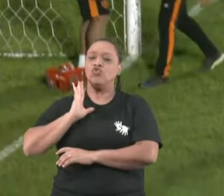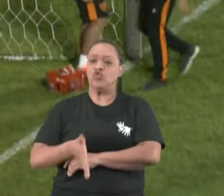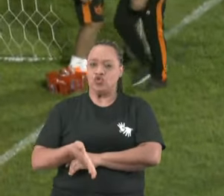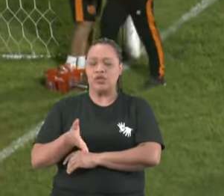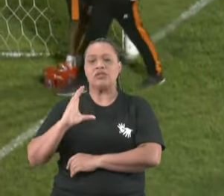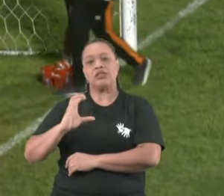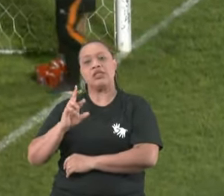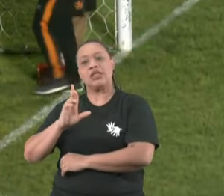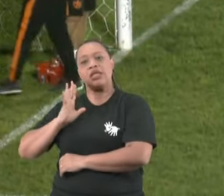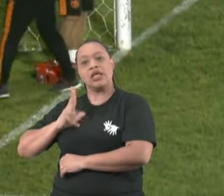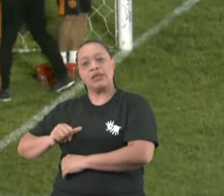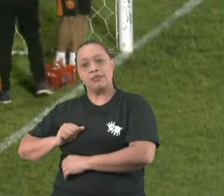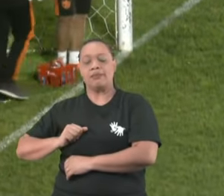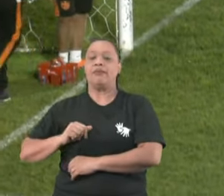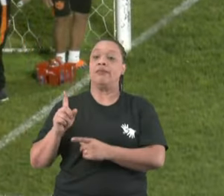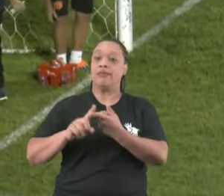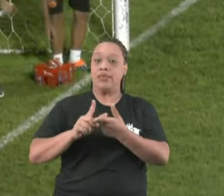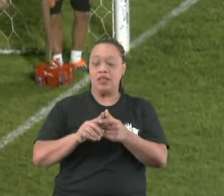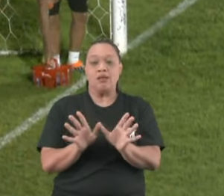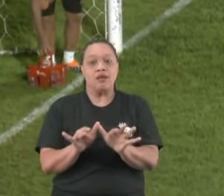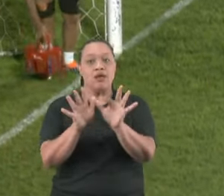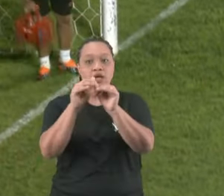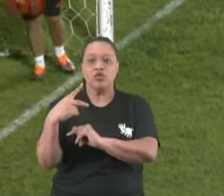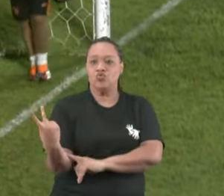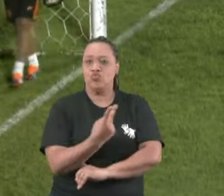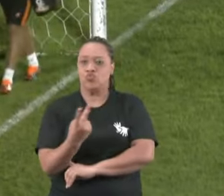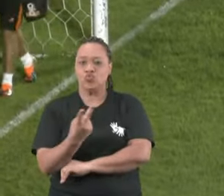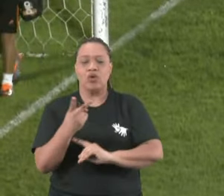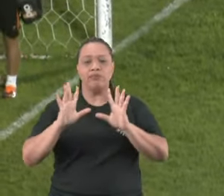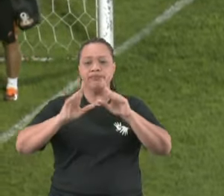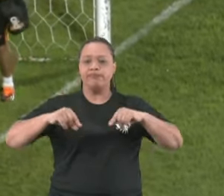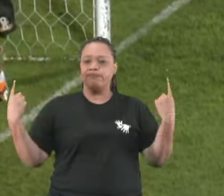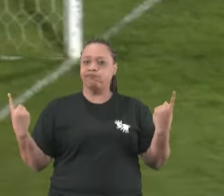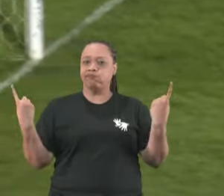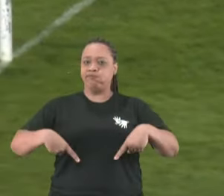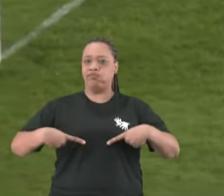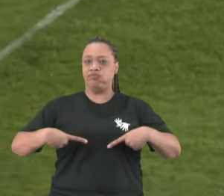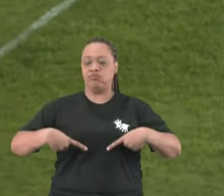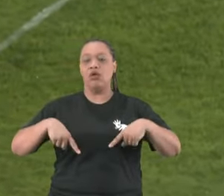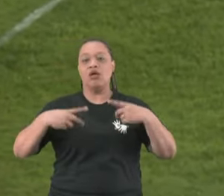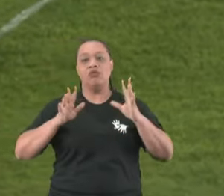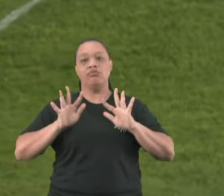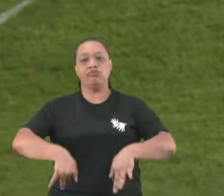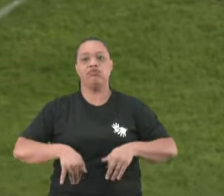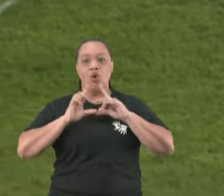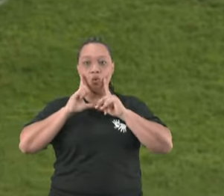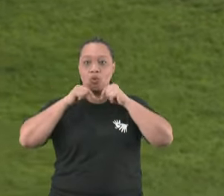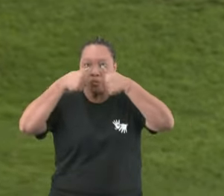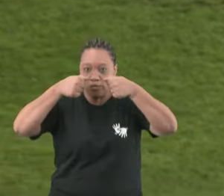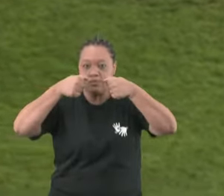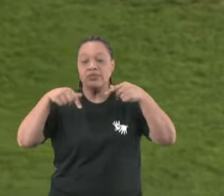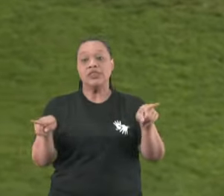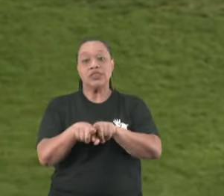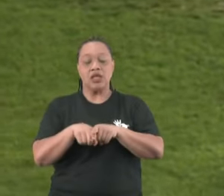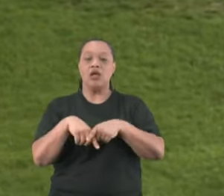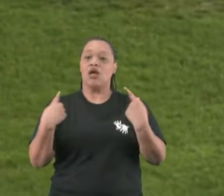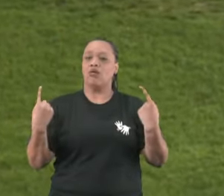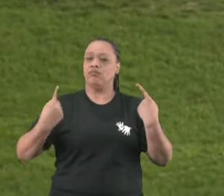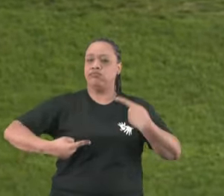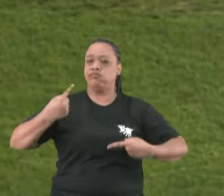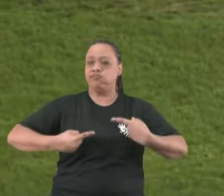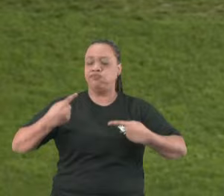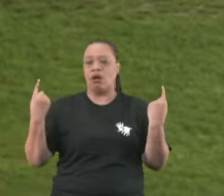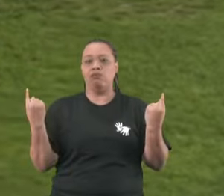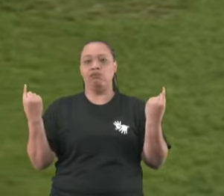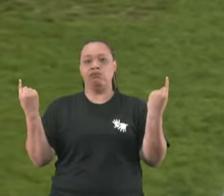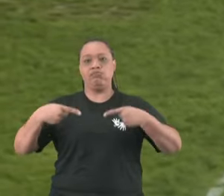garantidos na Copa do Brasil por serem finalistas do Alagoano. E a terceira vaga é a disputa entre o terceiro